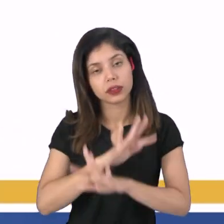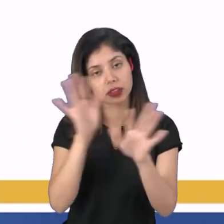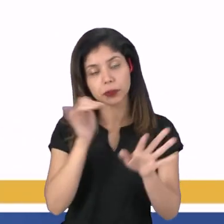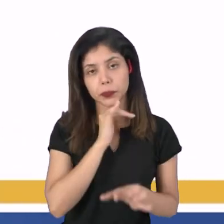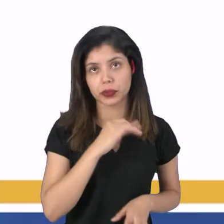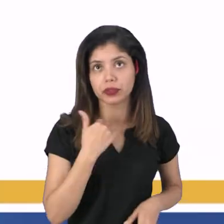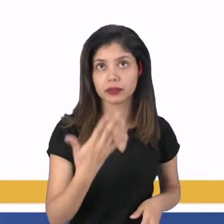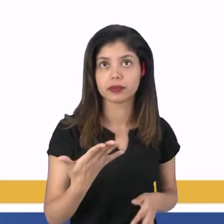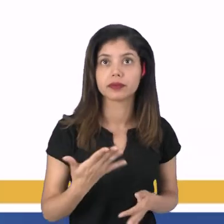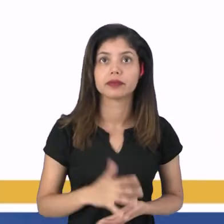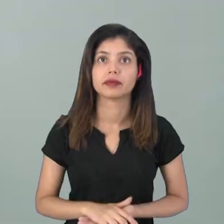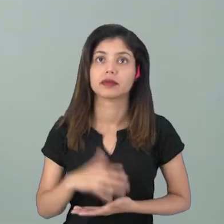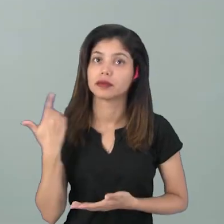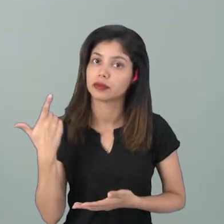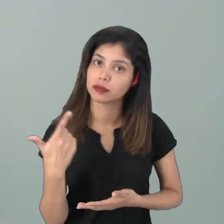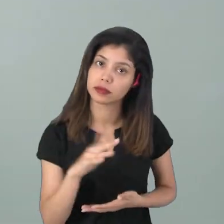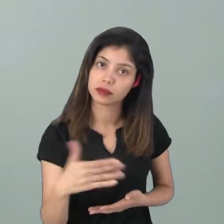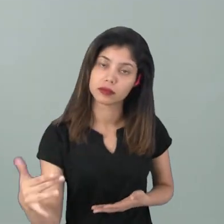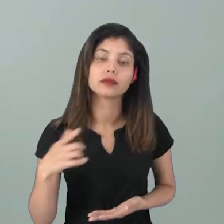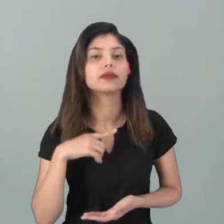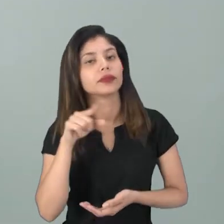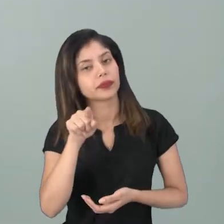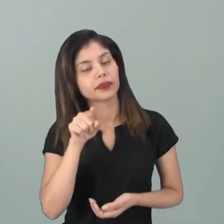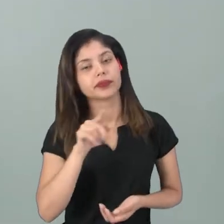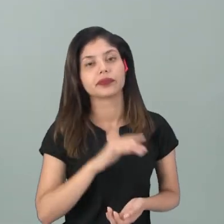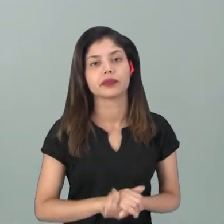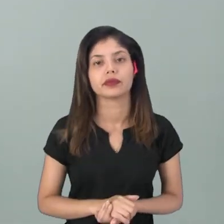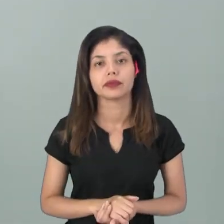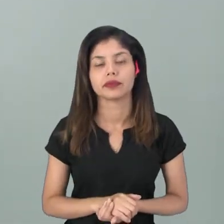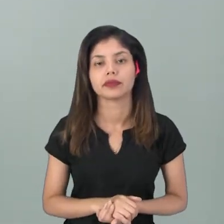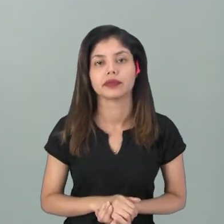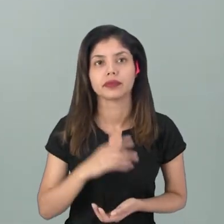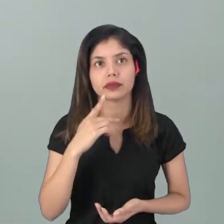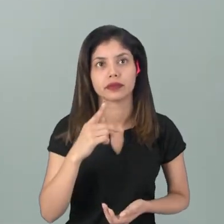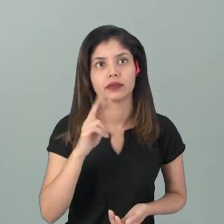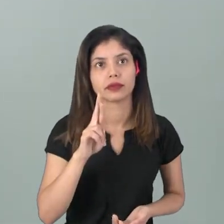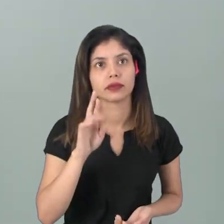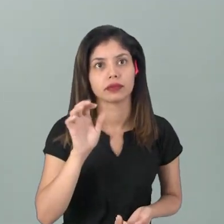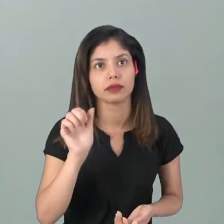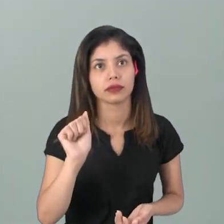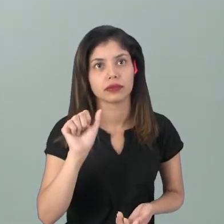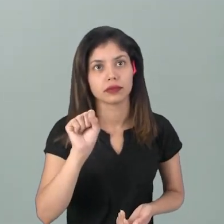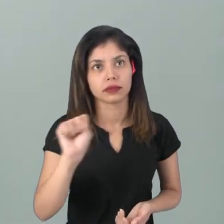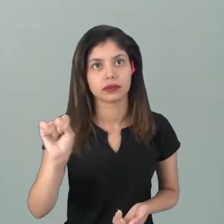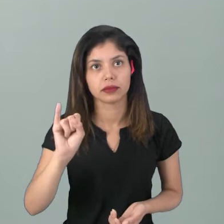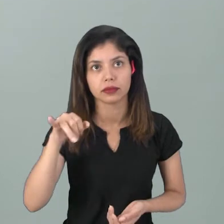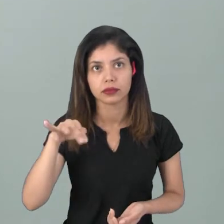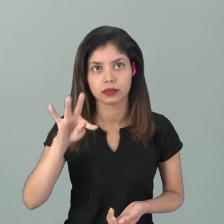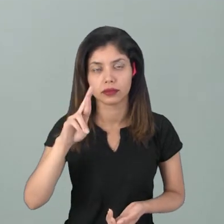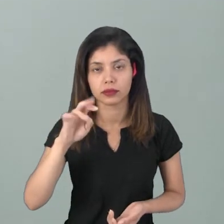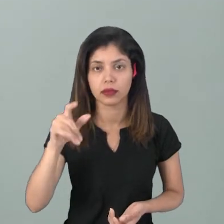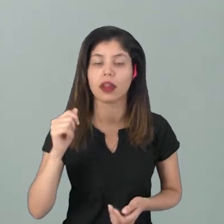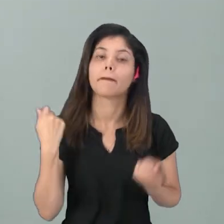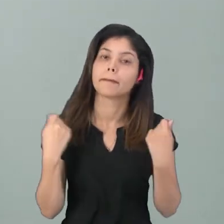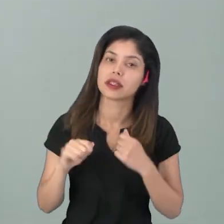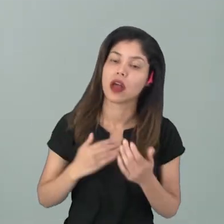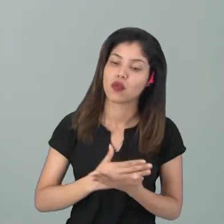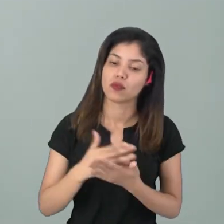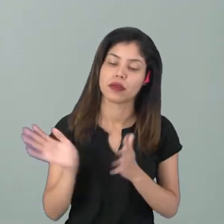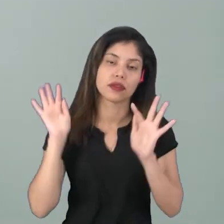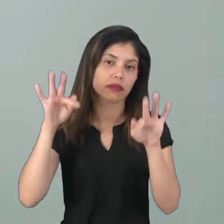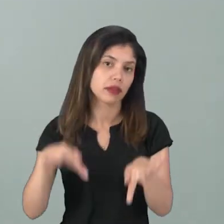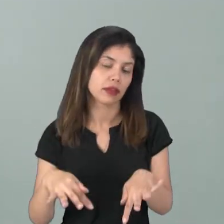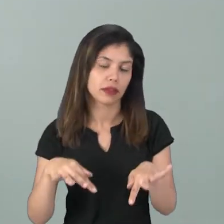para vocês. Quando ela não existir, nós temos uma derivação parasintética, porque ela vai precisar do começo e do final